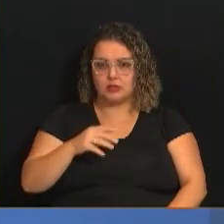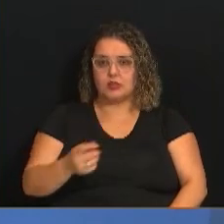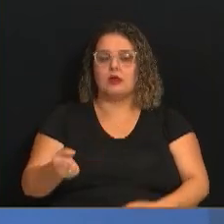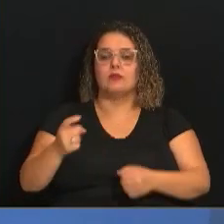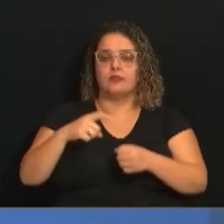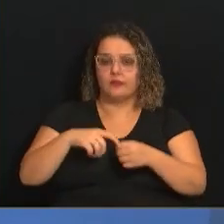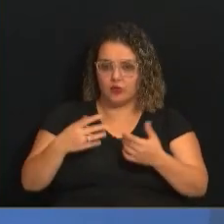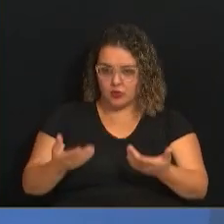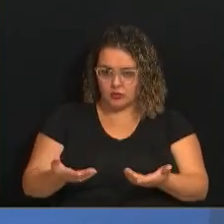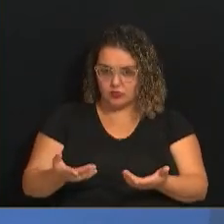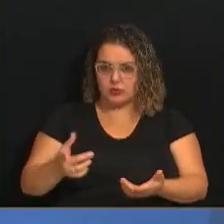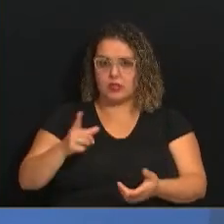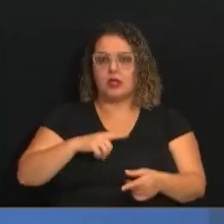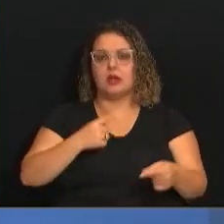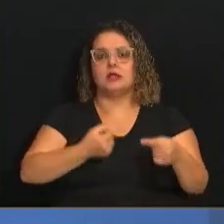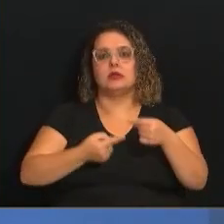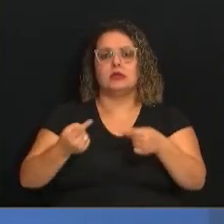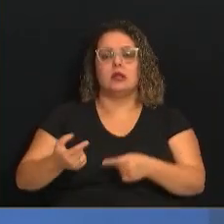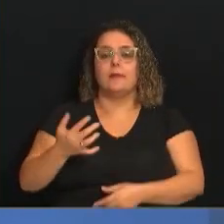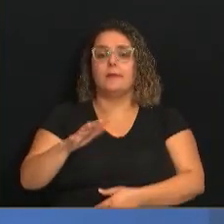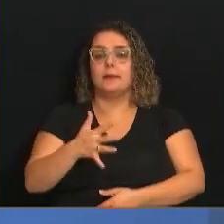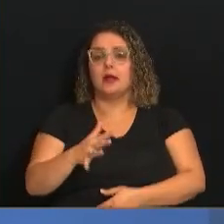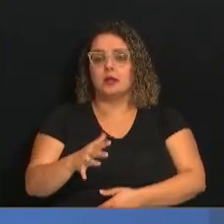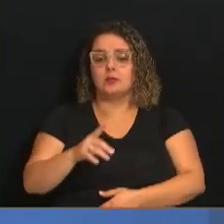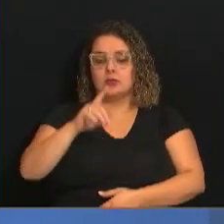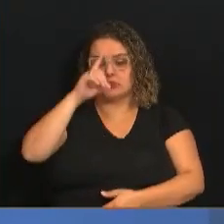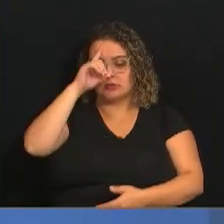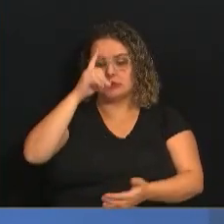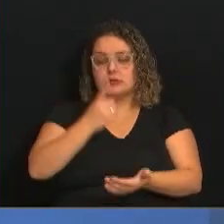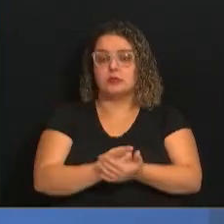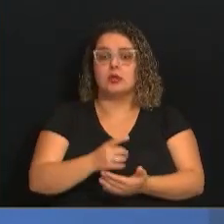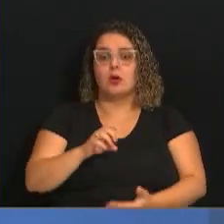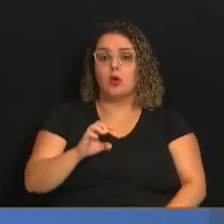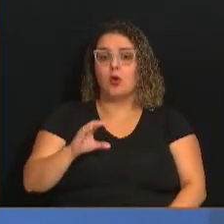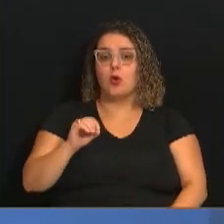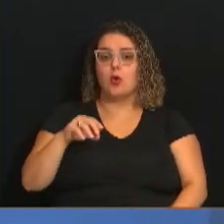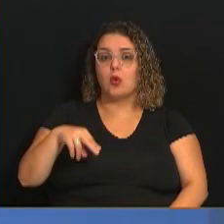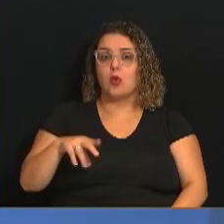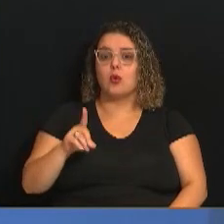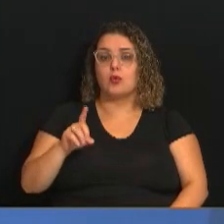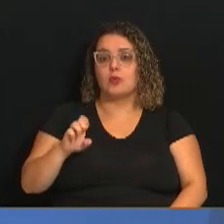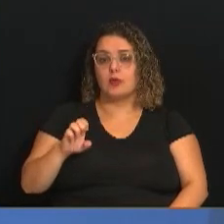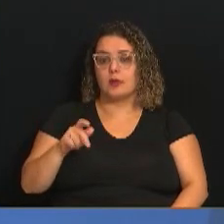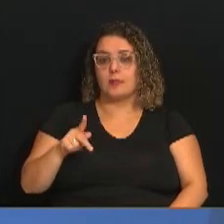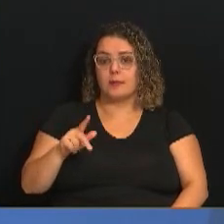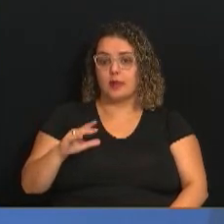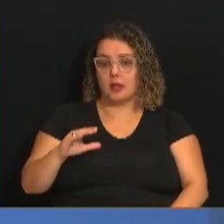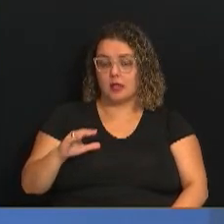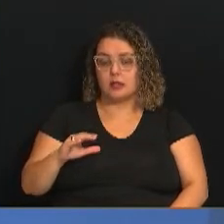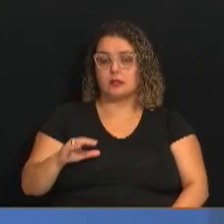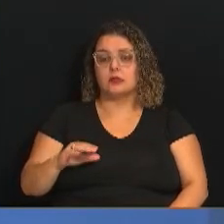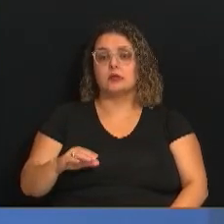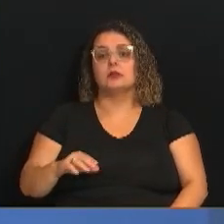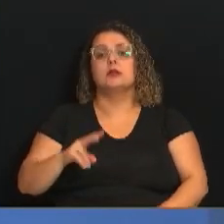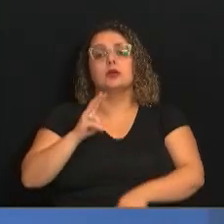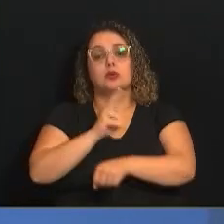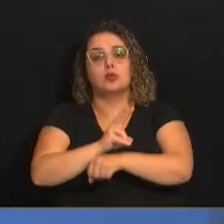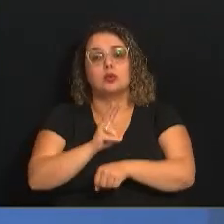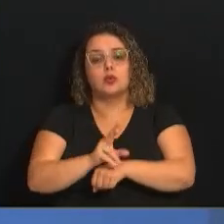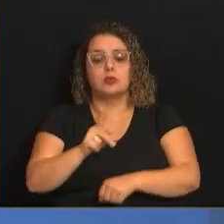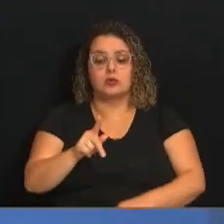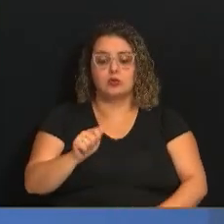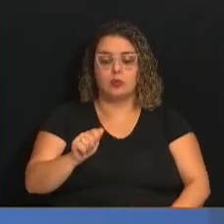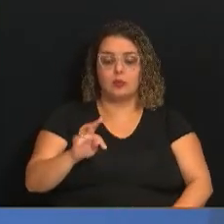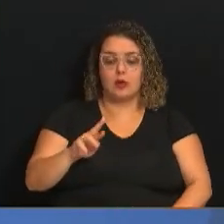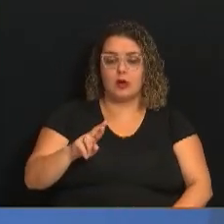a discussão em torno da decisão do CONDEPAC, o Conselho de Defesa do Patrimônio Histórico de Campinas, que aprovou